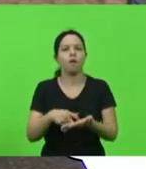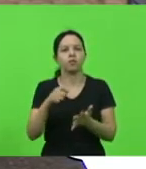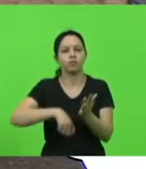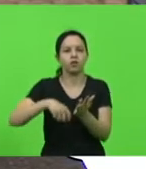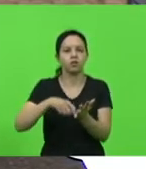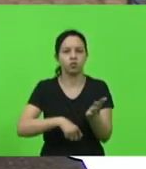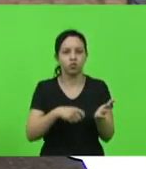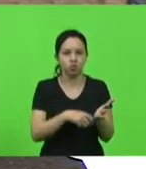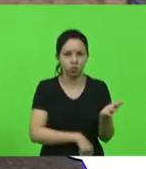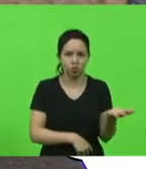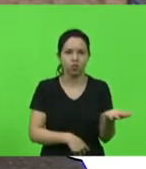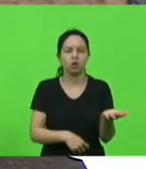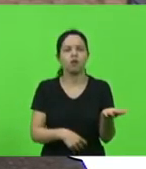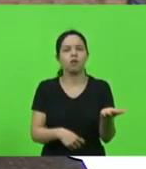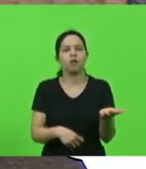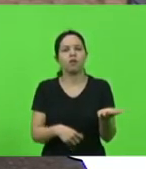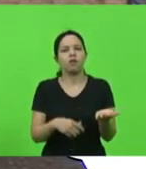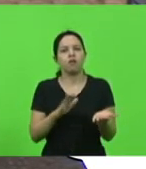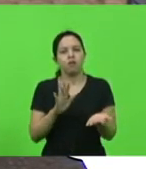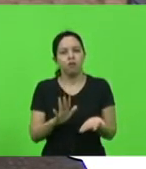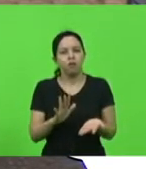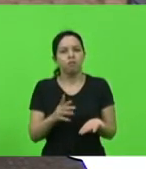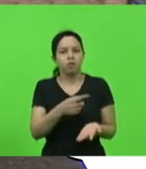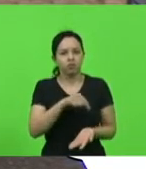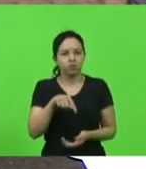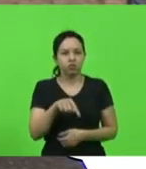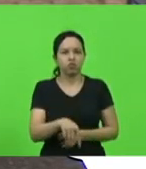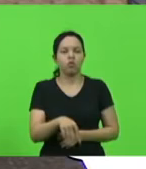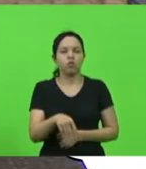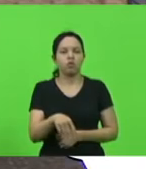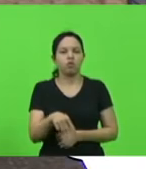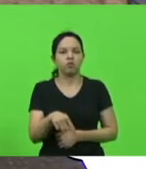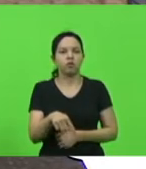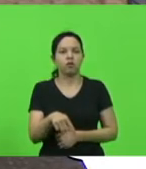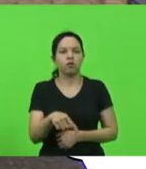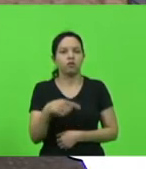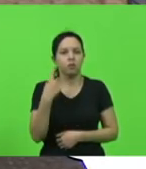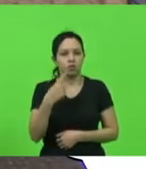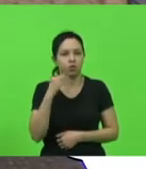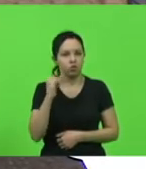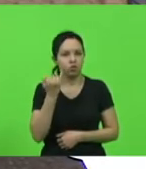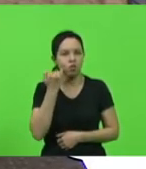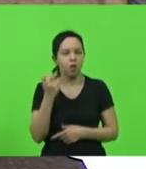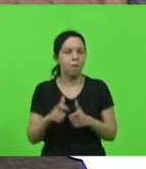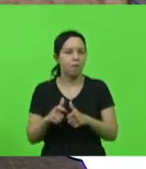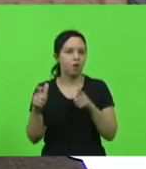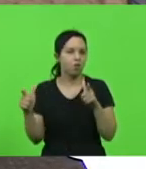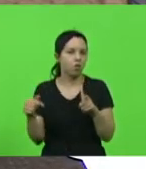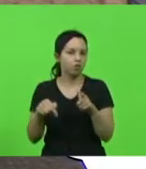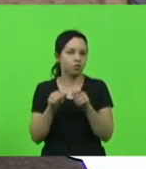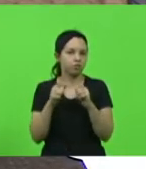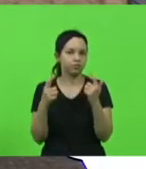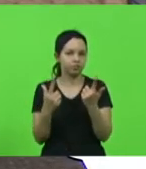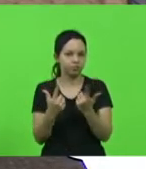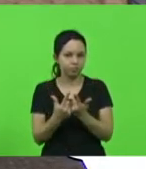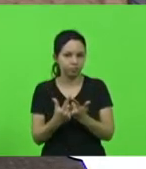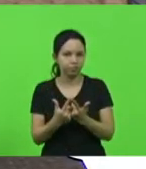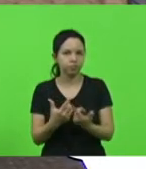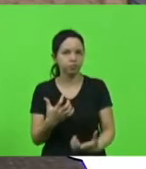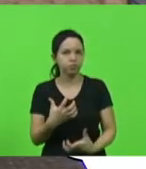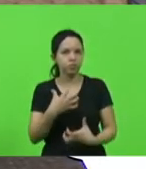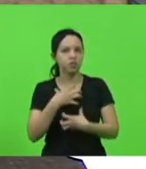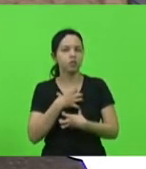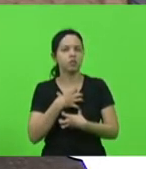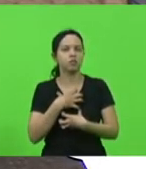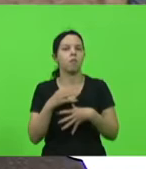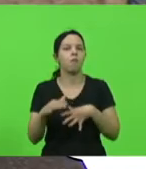coisa funcione, não. Mas aquilo que nos trouxe aqui, deputado Jessé, isso é bem maior do que até porque essa própria casa. Como eu disse, esse sentimento que nos